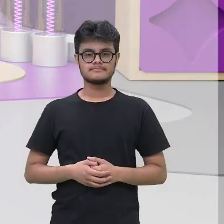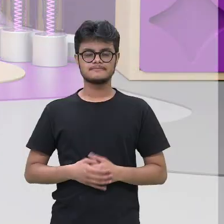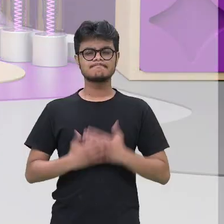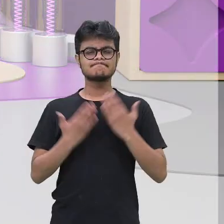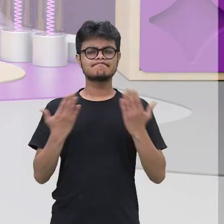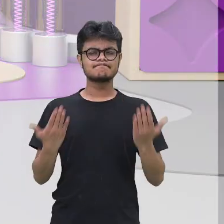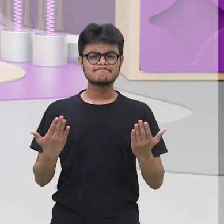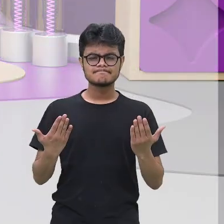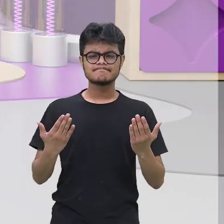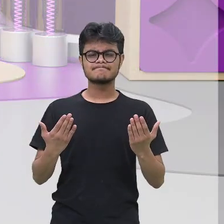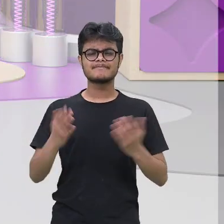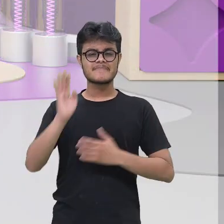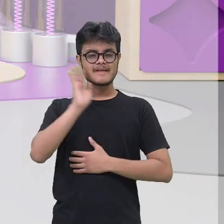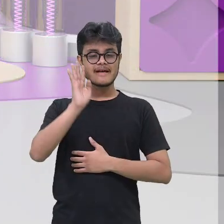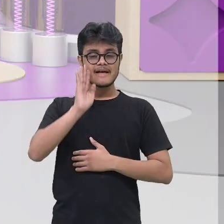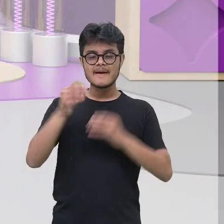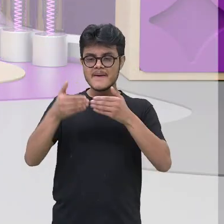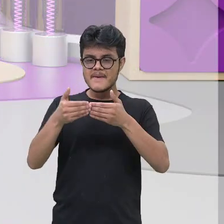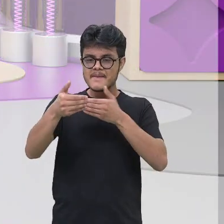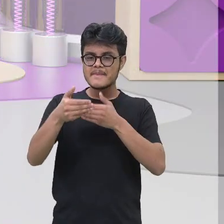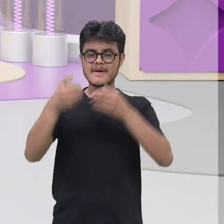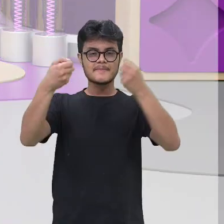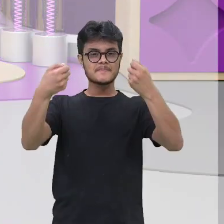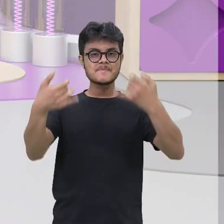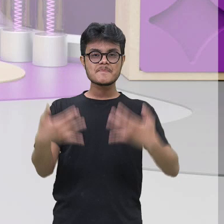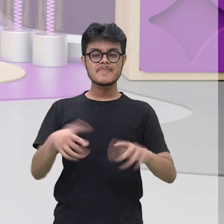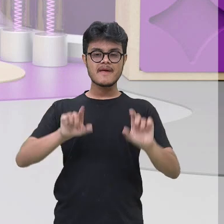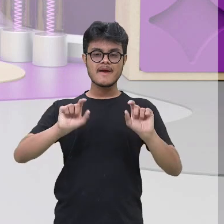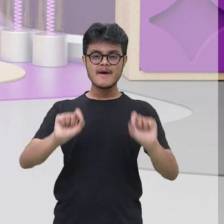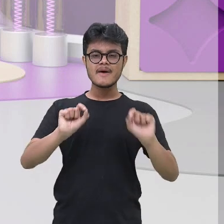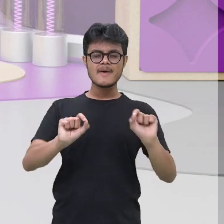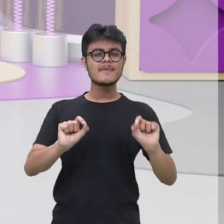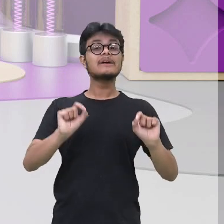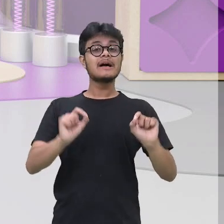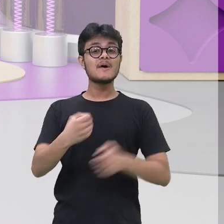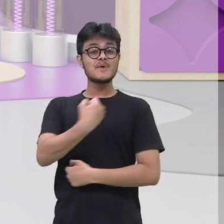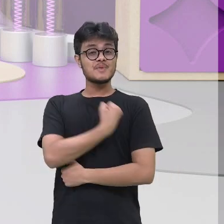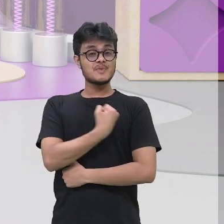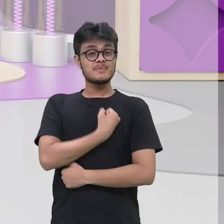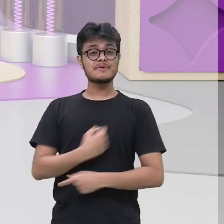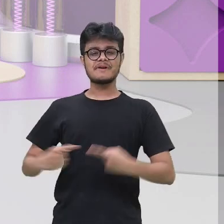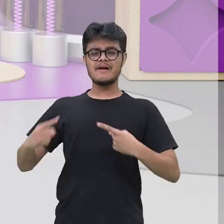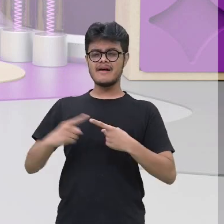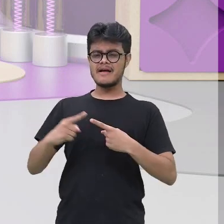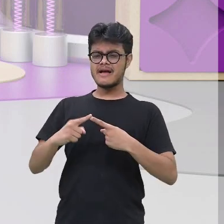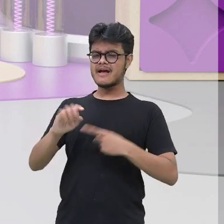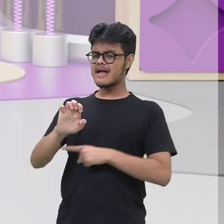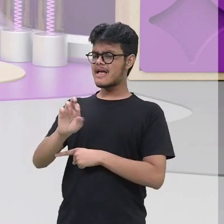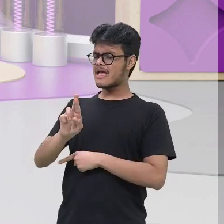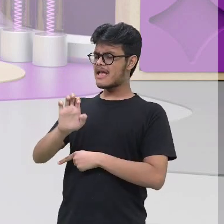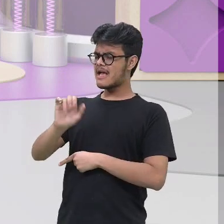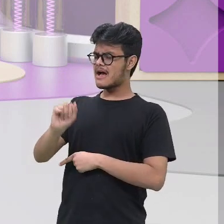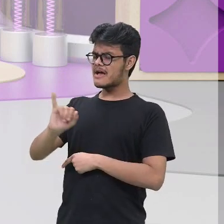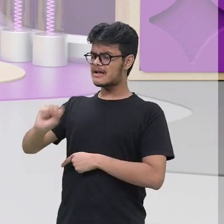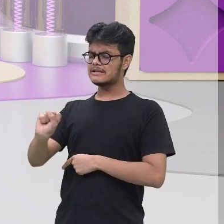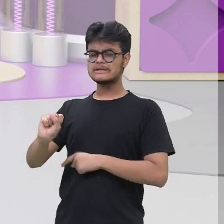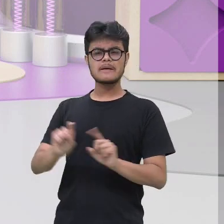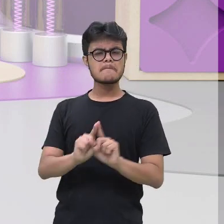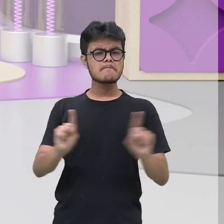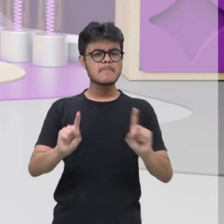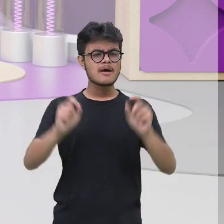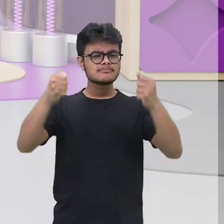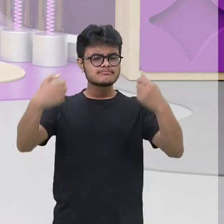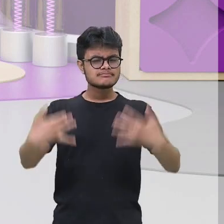Então, muito bem, vamos começar, conhecendo os números reais. Só que para falar dos números reais, nós vamos